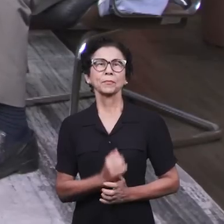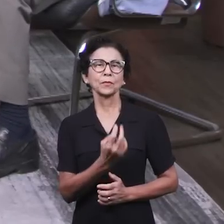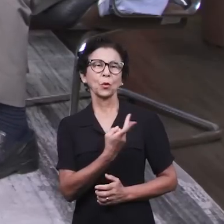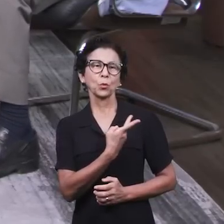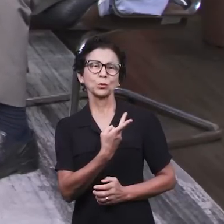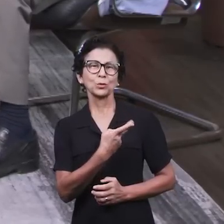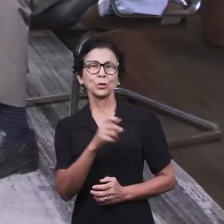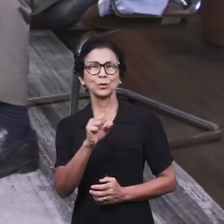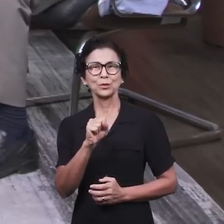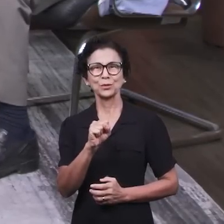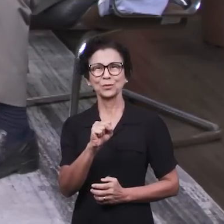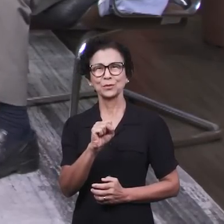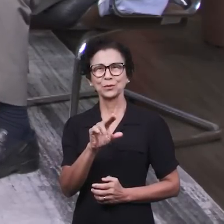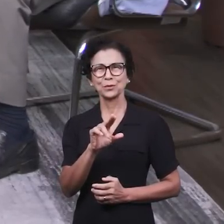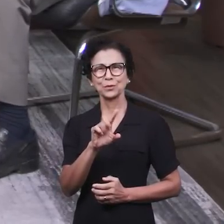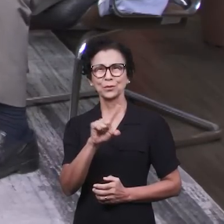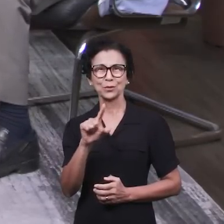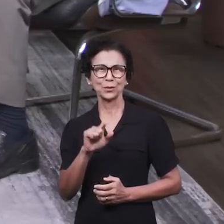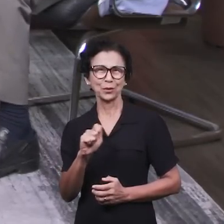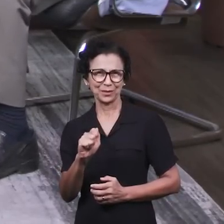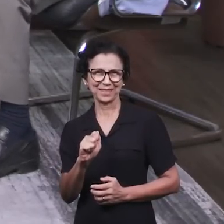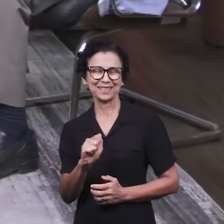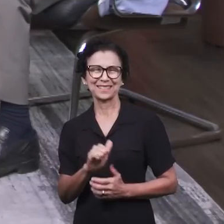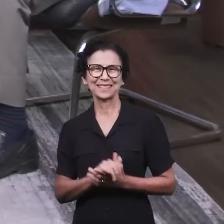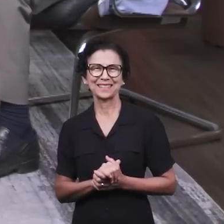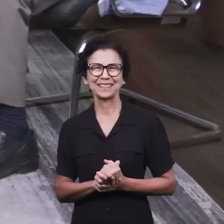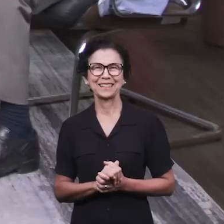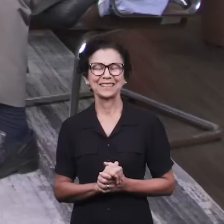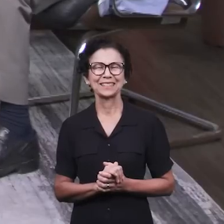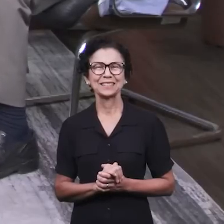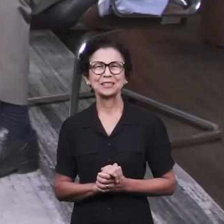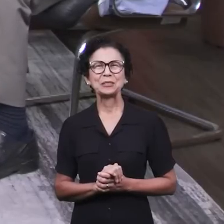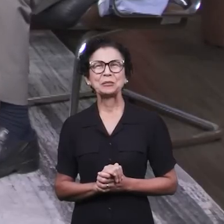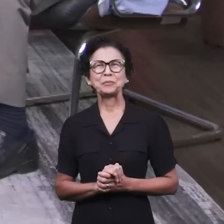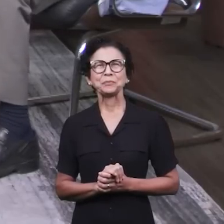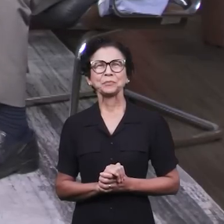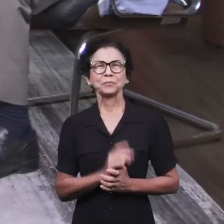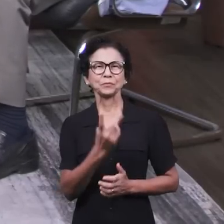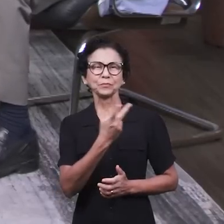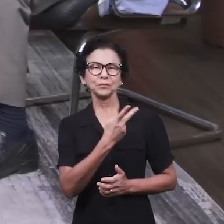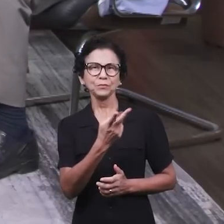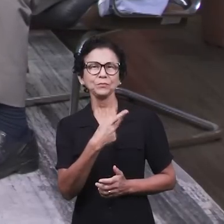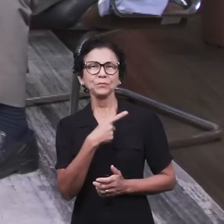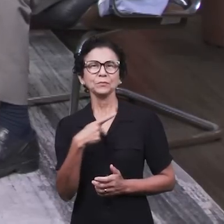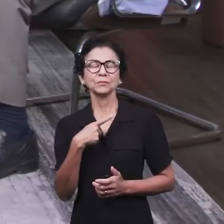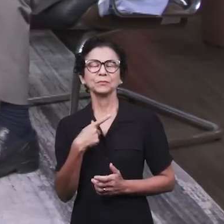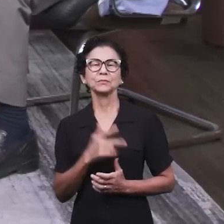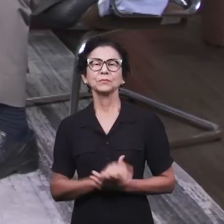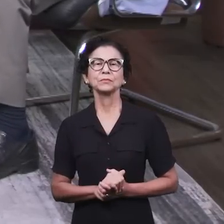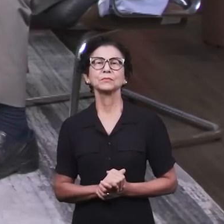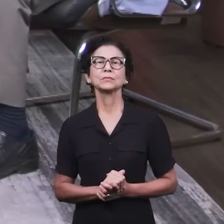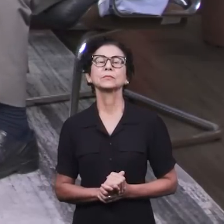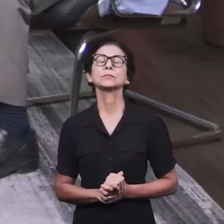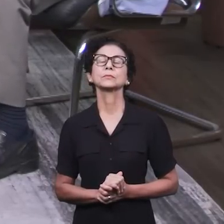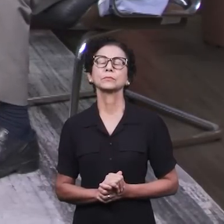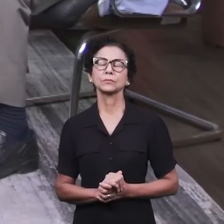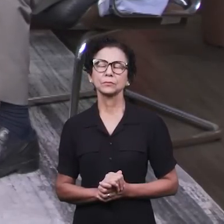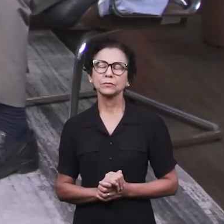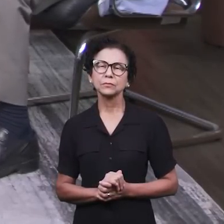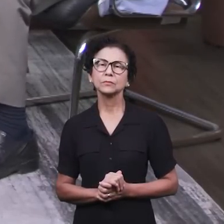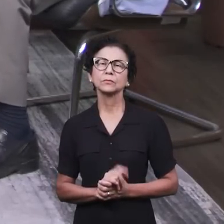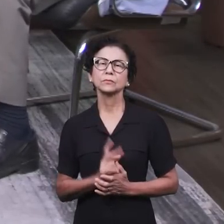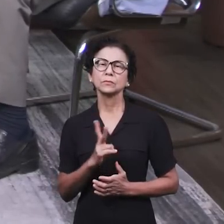Souza, os dois Souzas que estão aqui conosco hoje. Que são pastores e que também participam